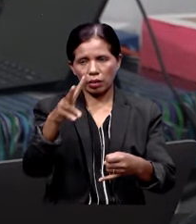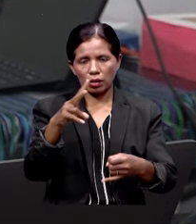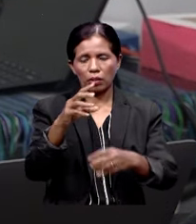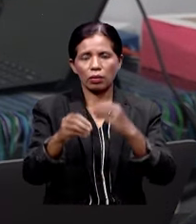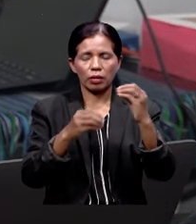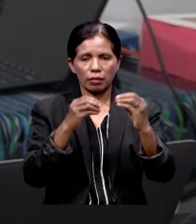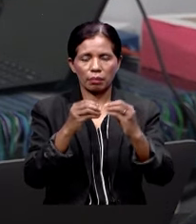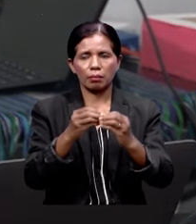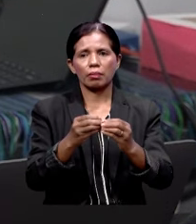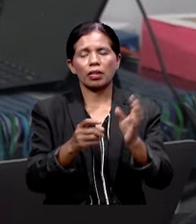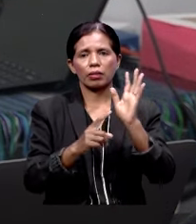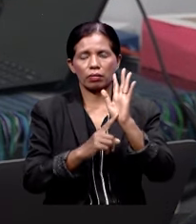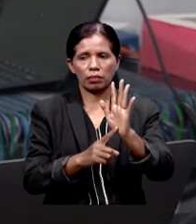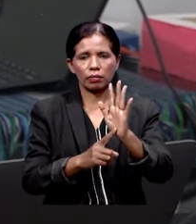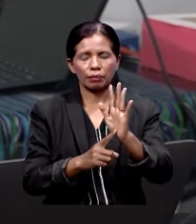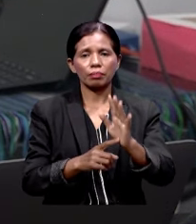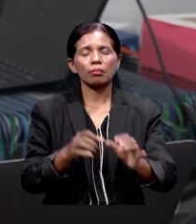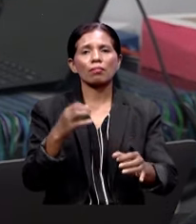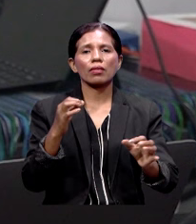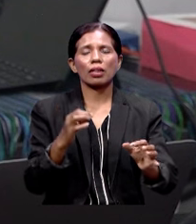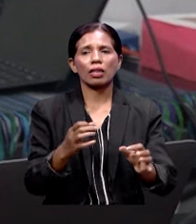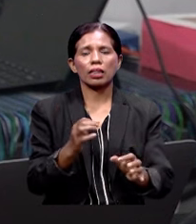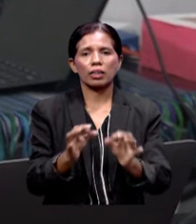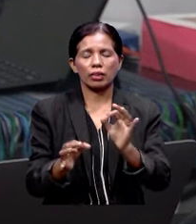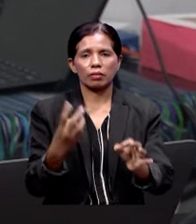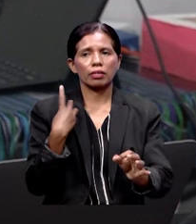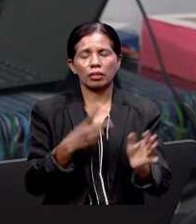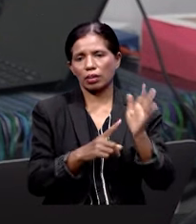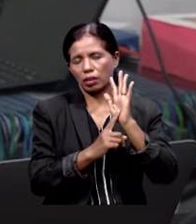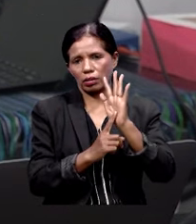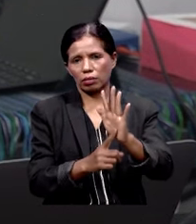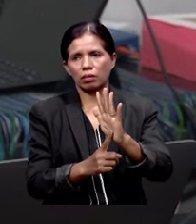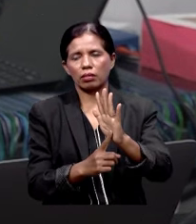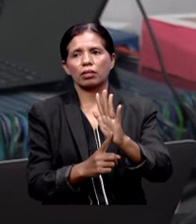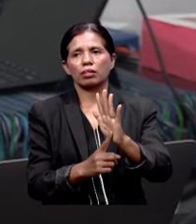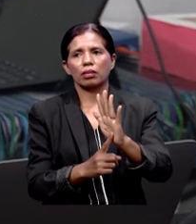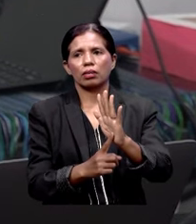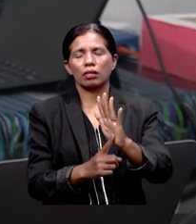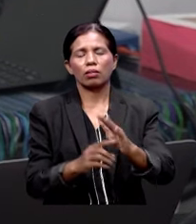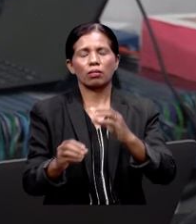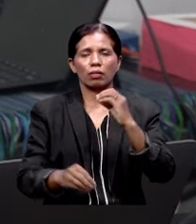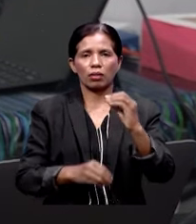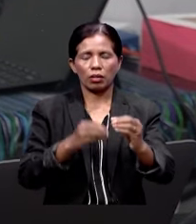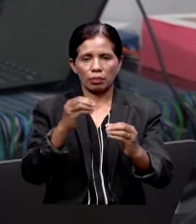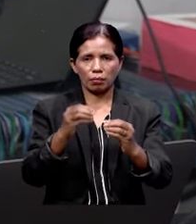aplikasaunnya. Se ia buat rumah nebe ke la funciona, sira komunika mai parte ti,